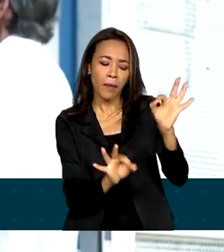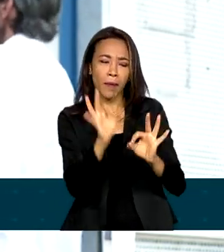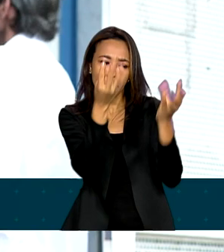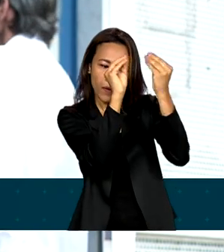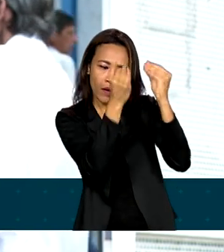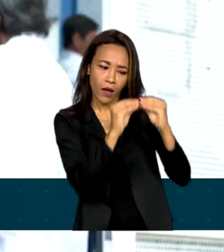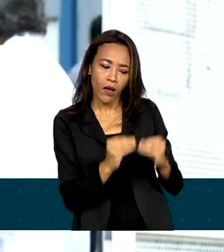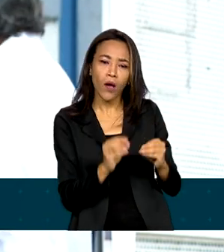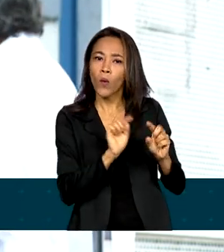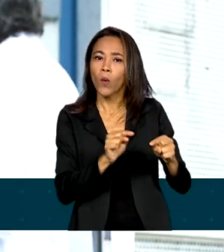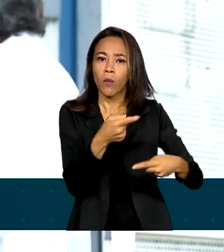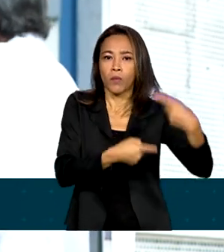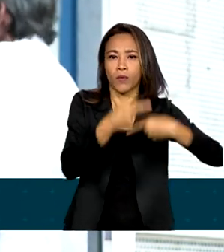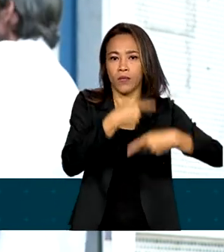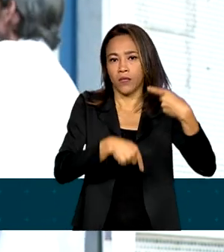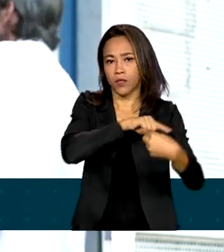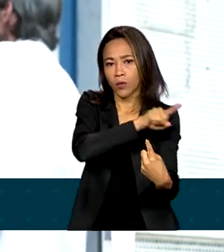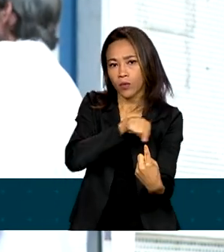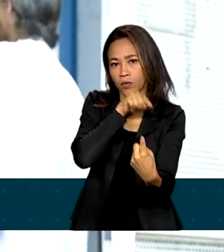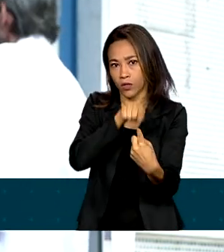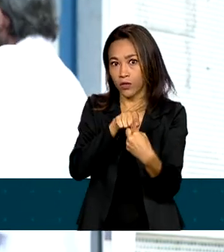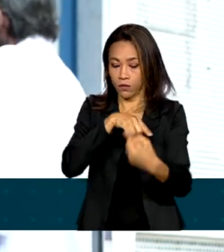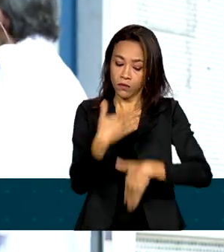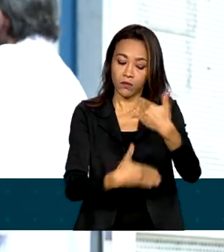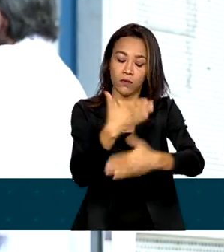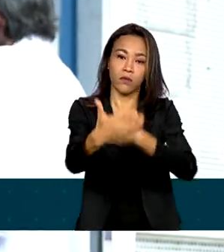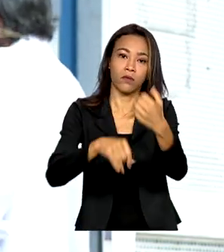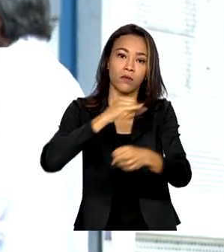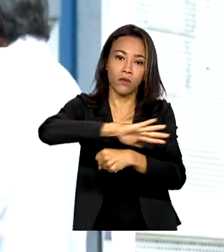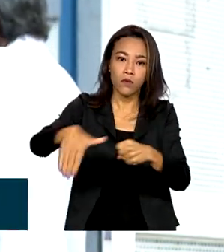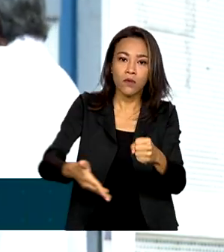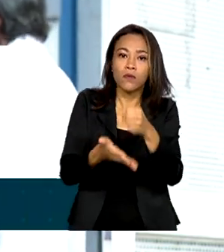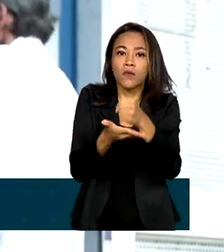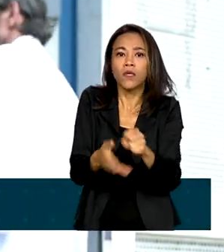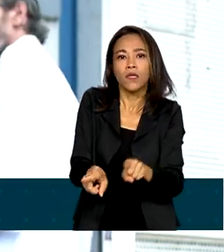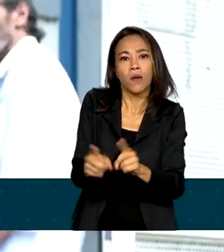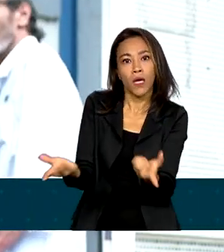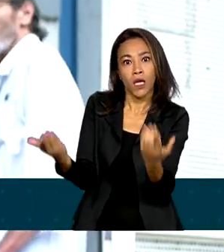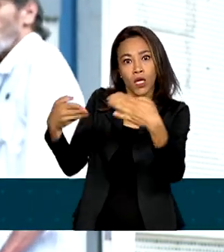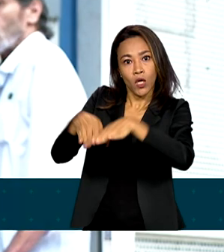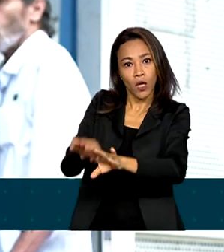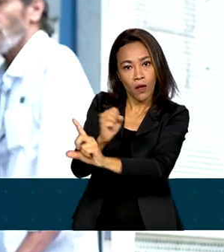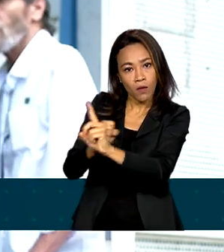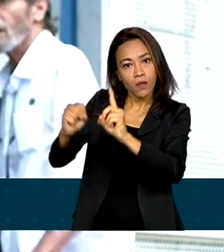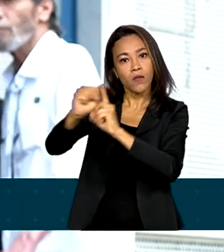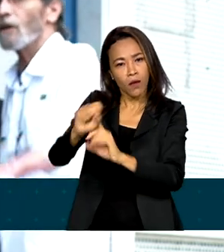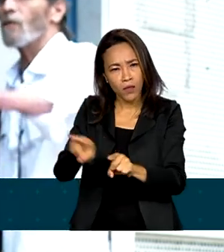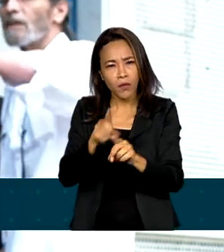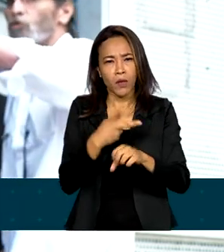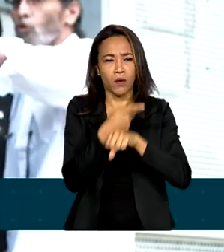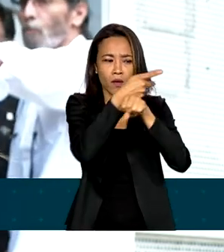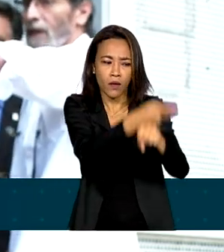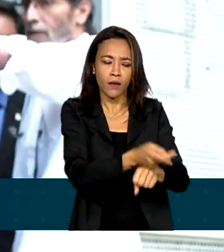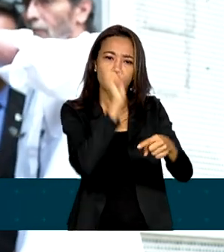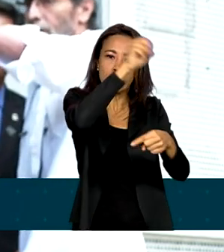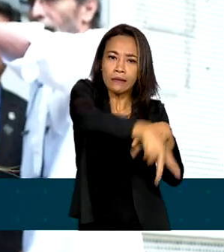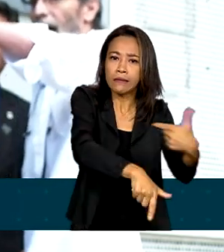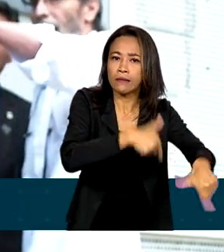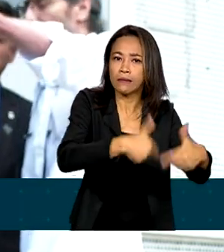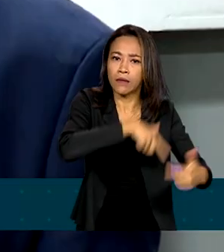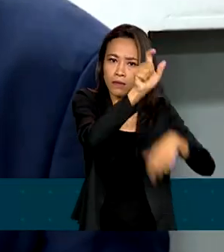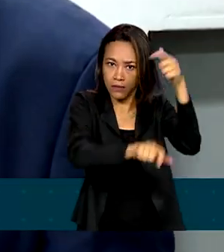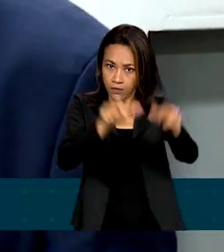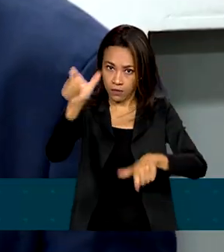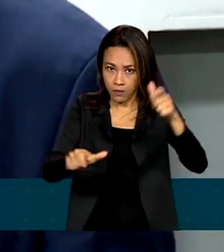públicas que visem ao desenvolvimento sustentável e à inclusão social, além de buscar a geração de emprego e renda para a